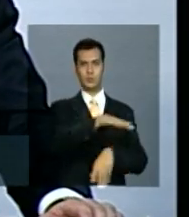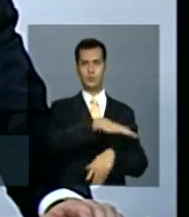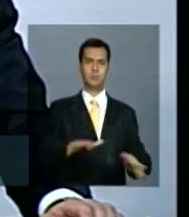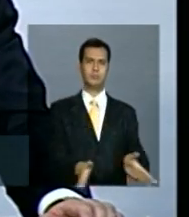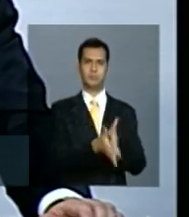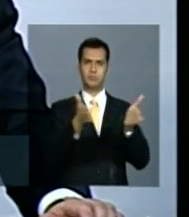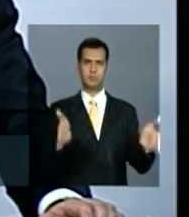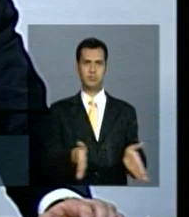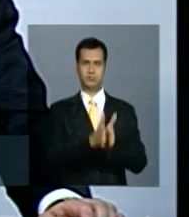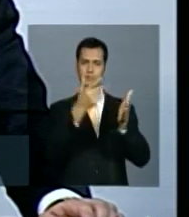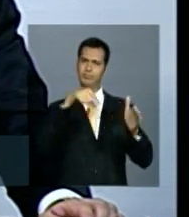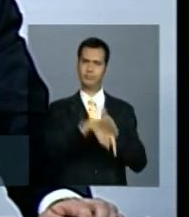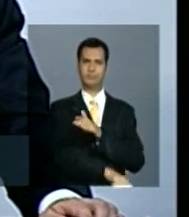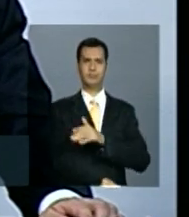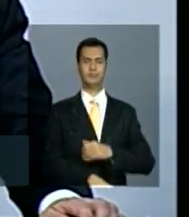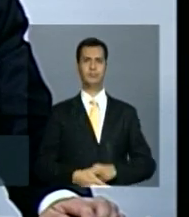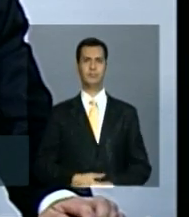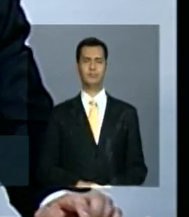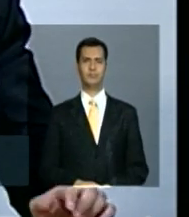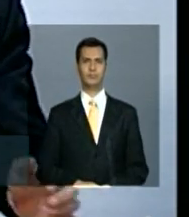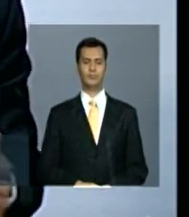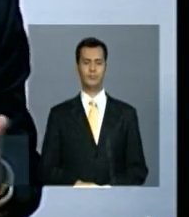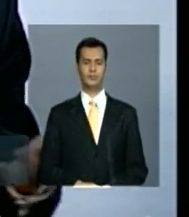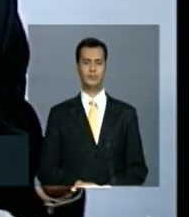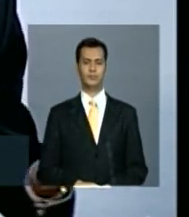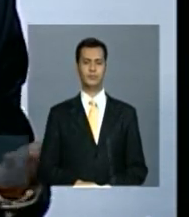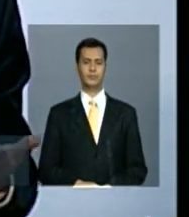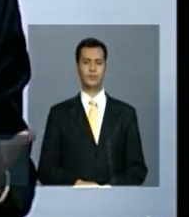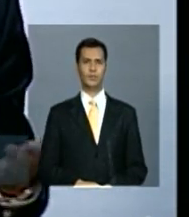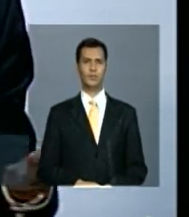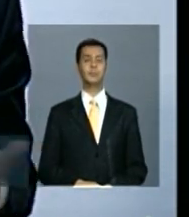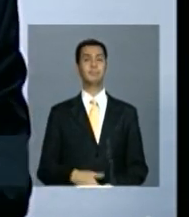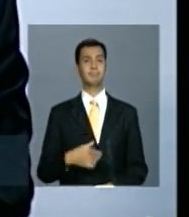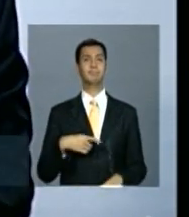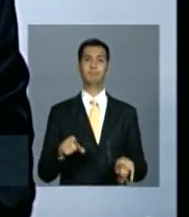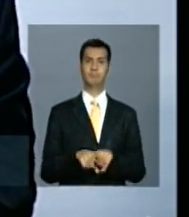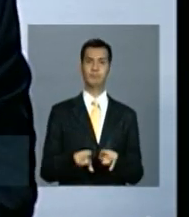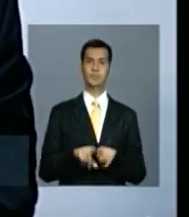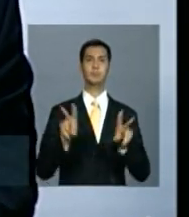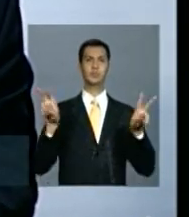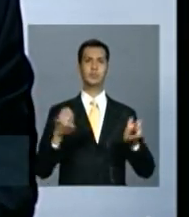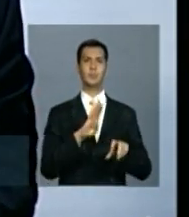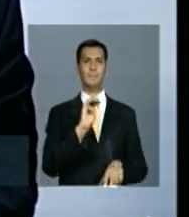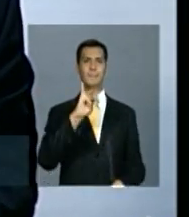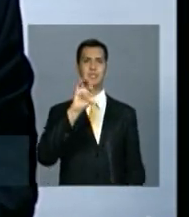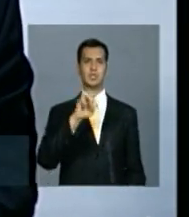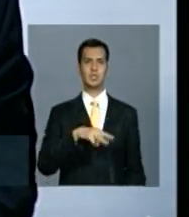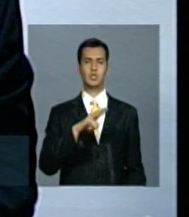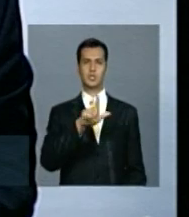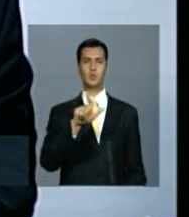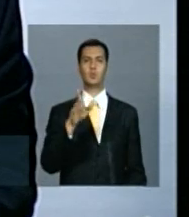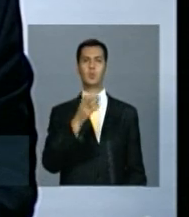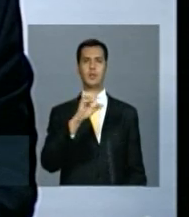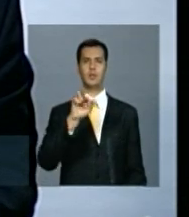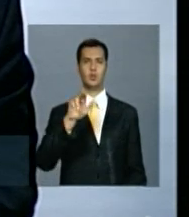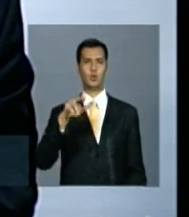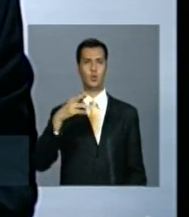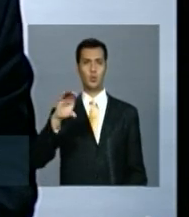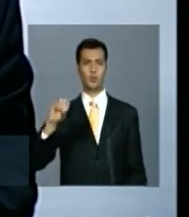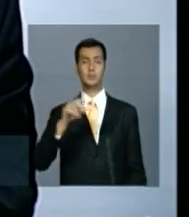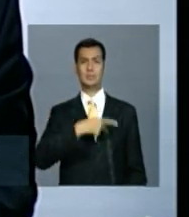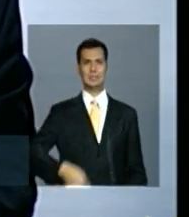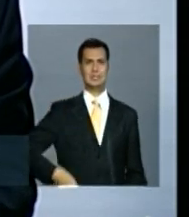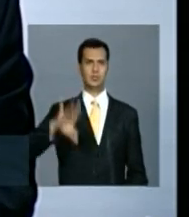extrema pobreza eh dizer das ações do Brasil carinhoso na área da saúde já foram apresentadas no lançamento pela presidenta